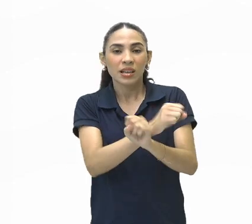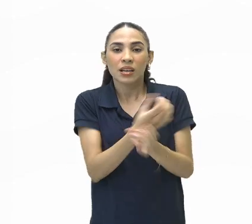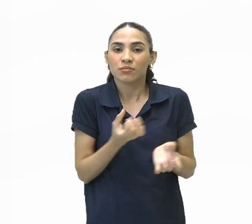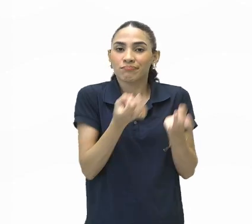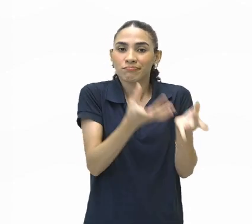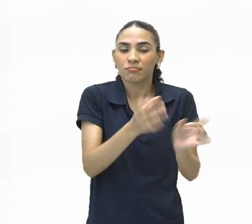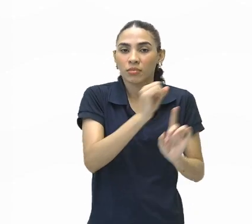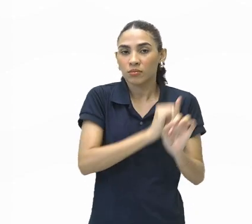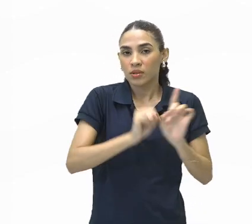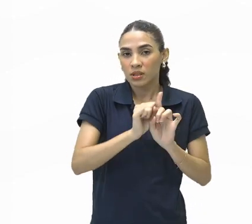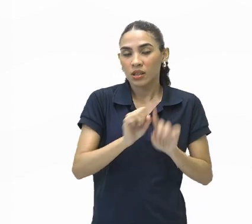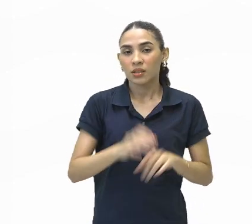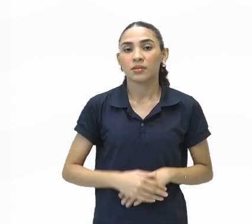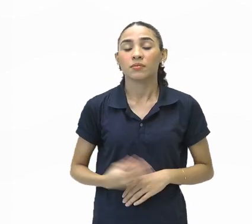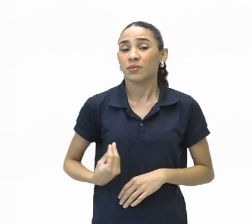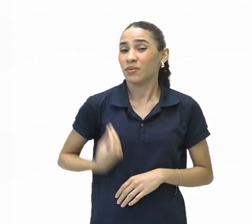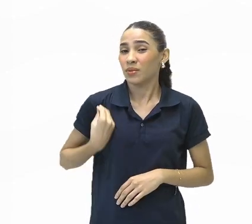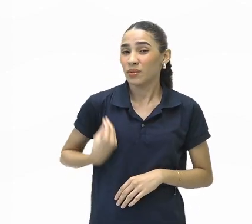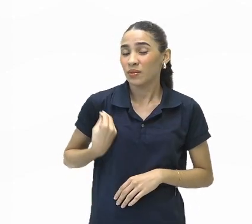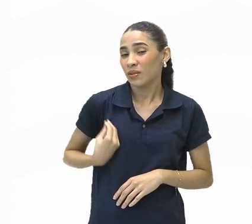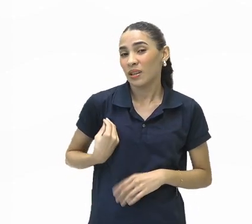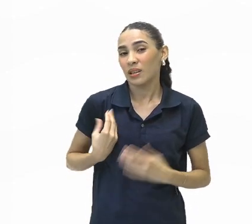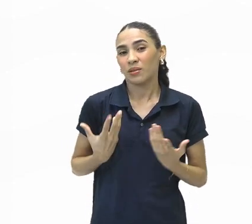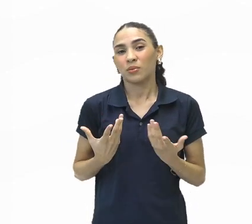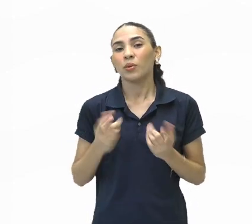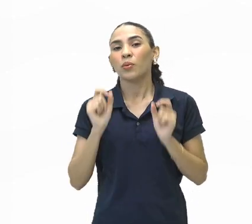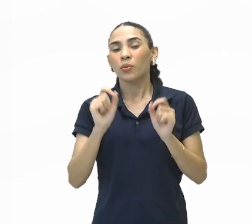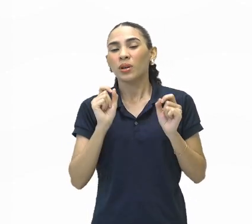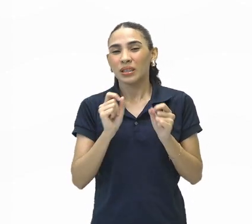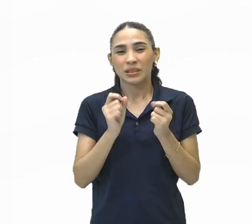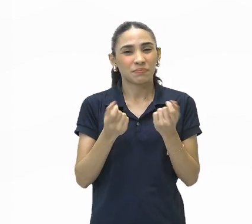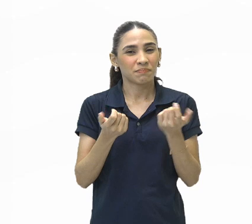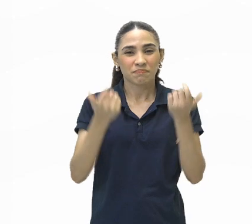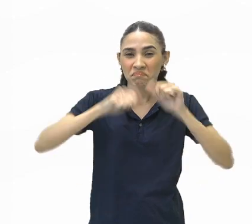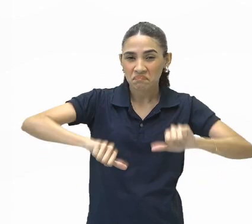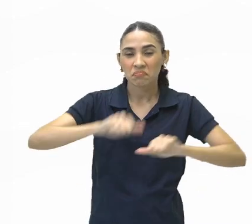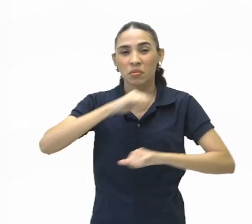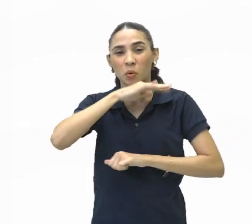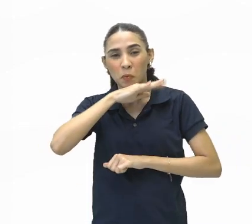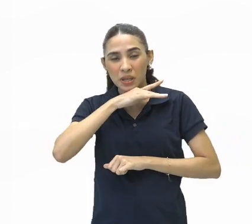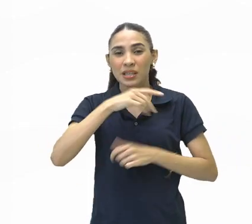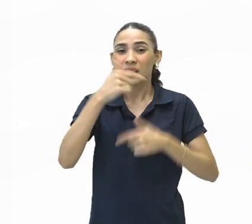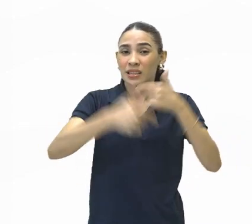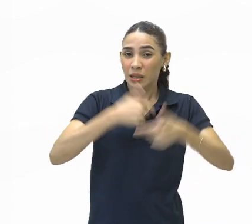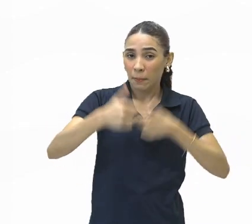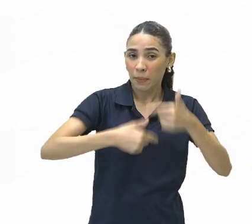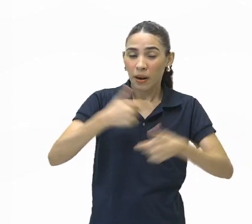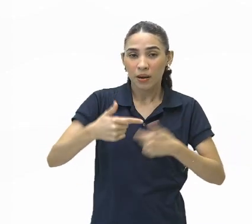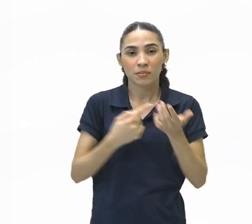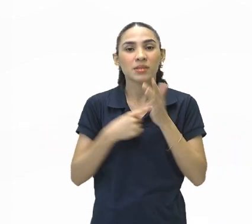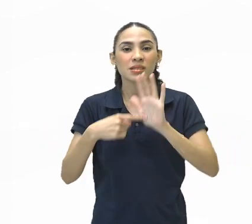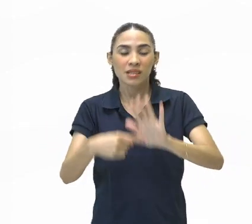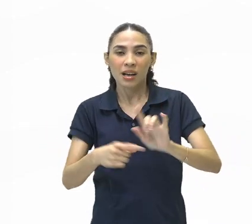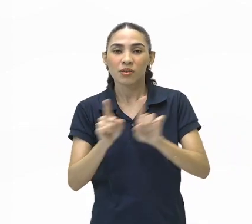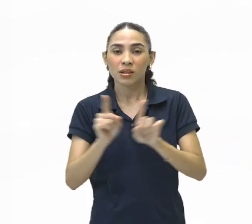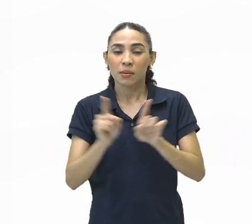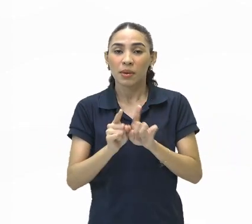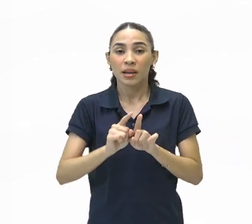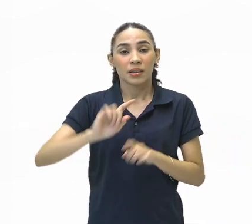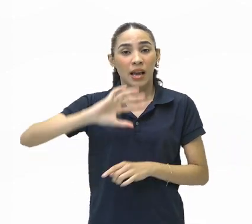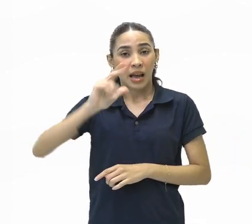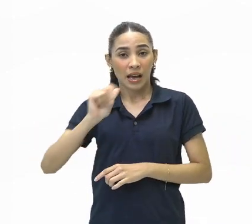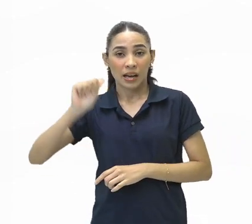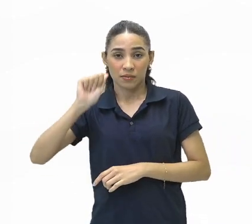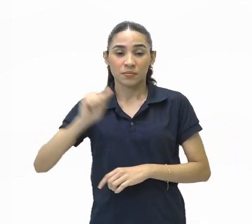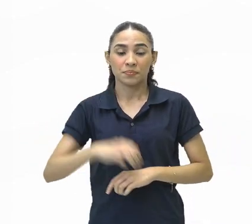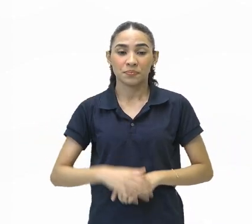da sociedade, vivendo em condições precárias, né, de trabalho, que foram colocadas a esses